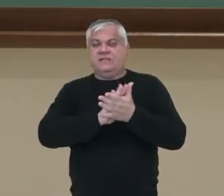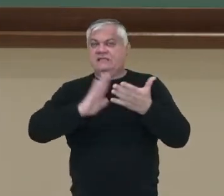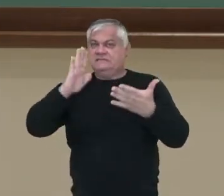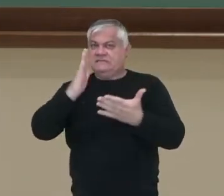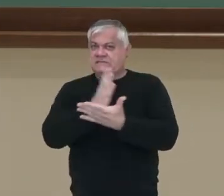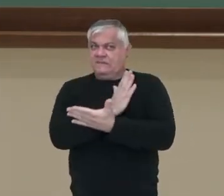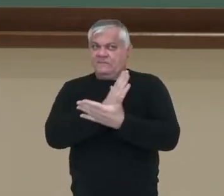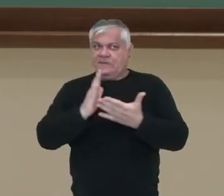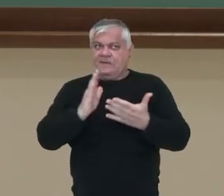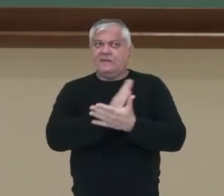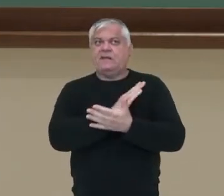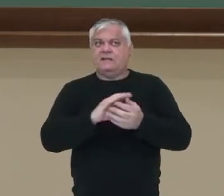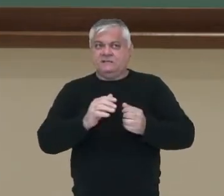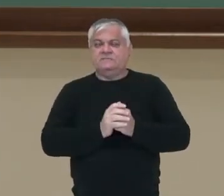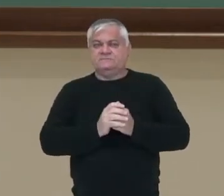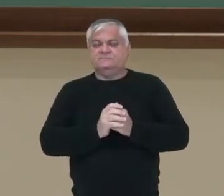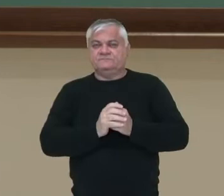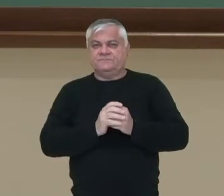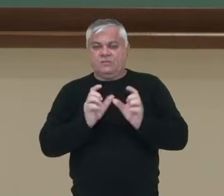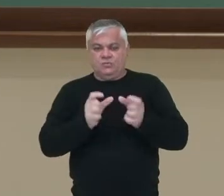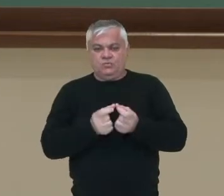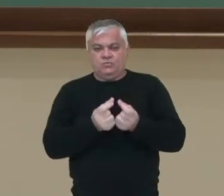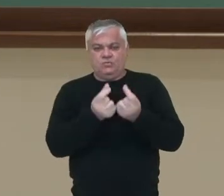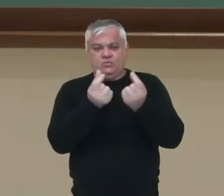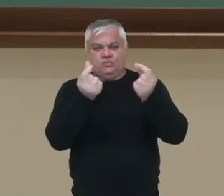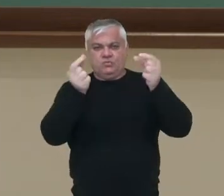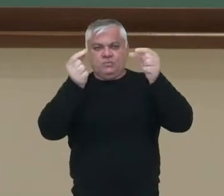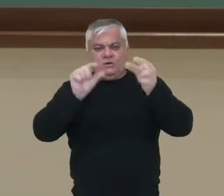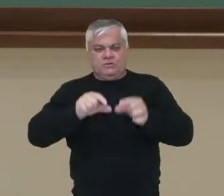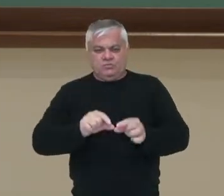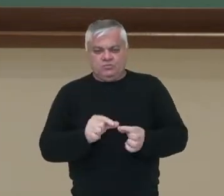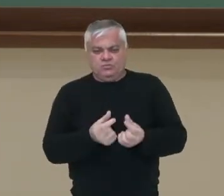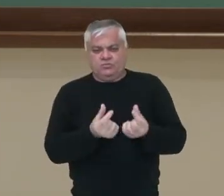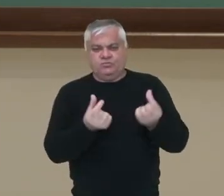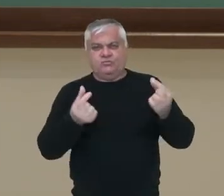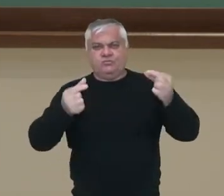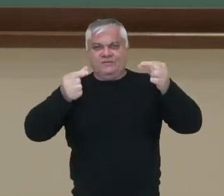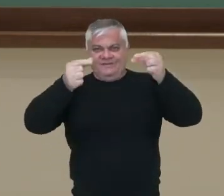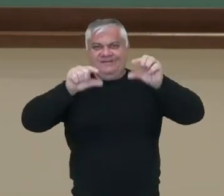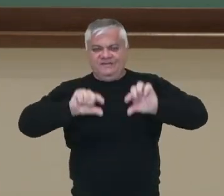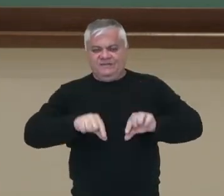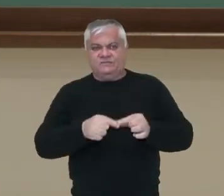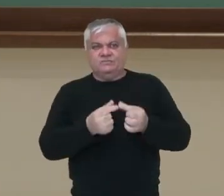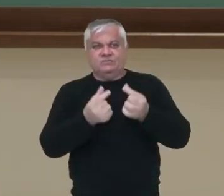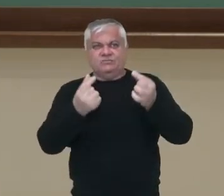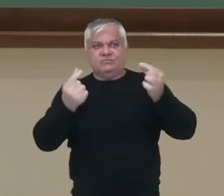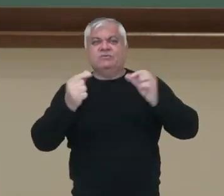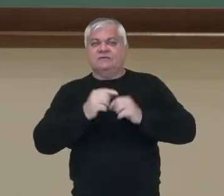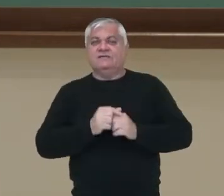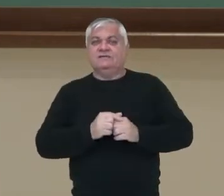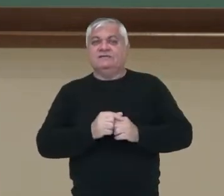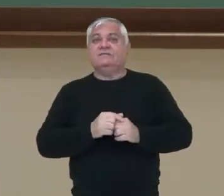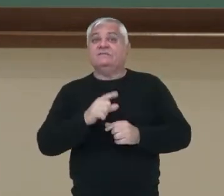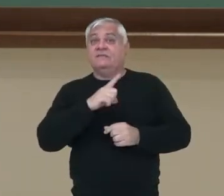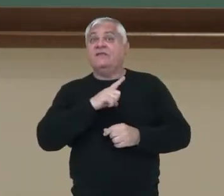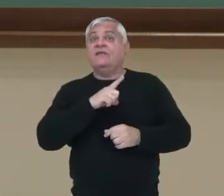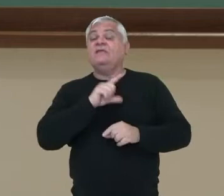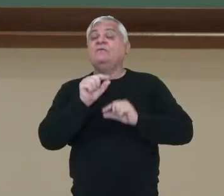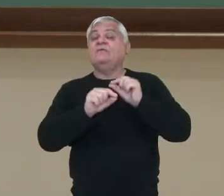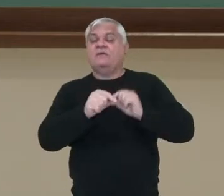tem esse tecido aqui, esse músculo aqui, o músculo miocárdio, né, que ele